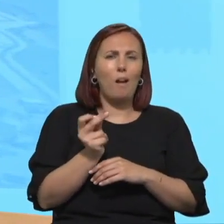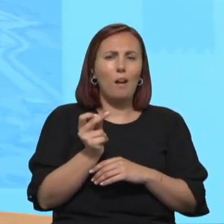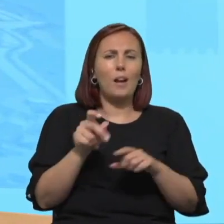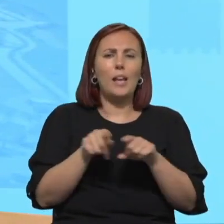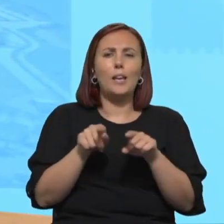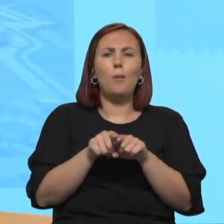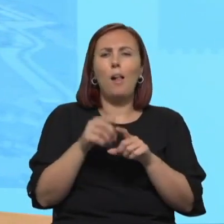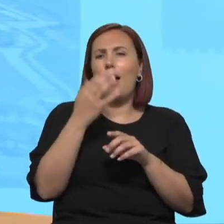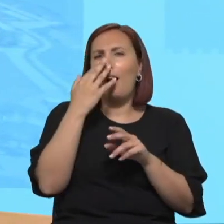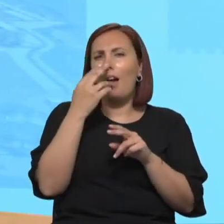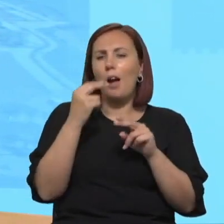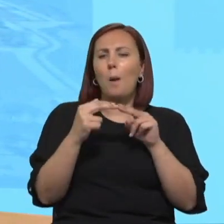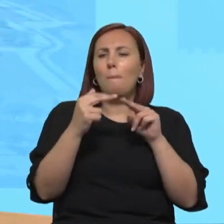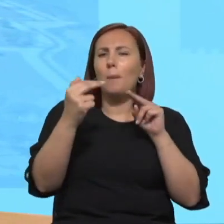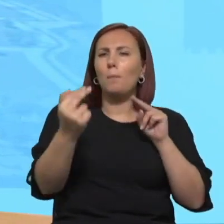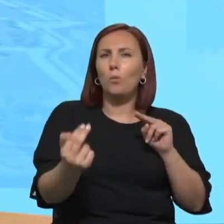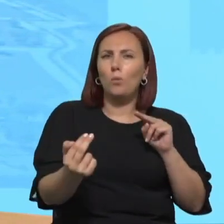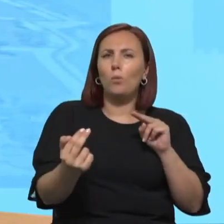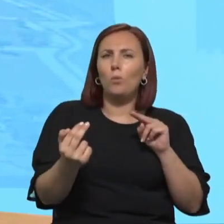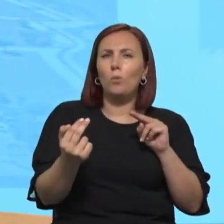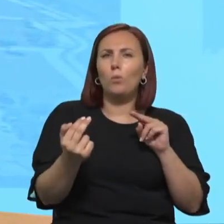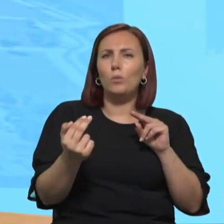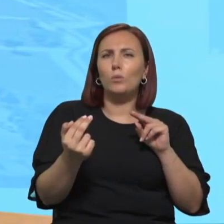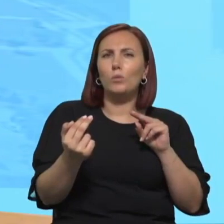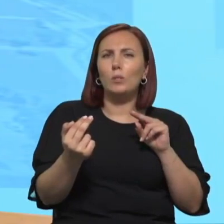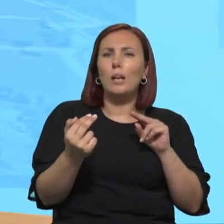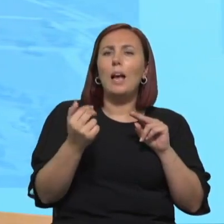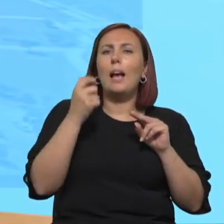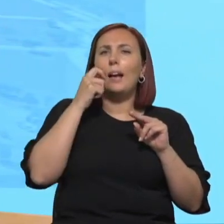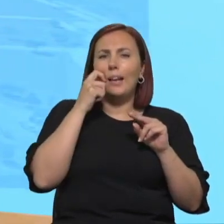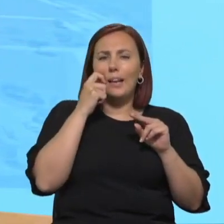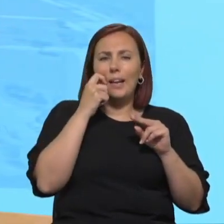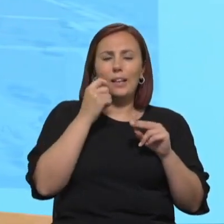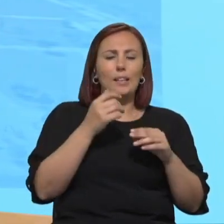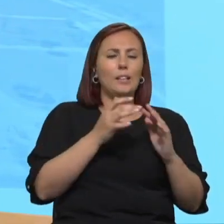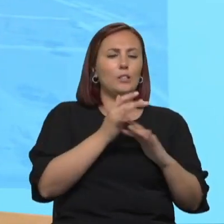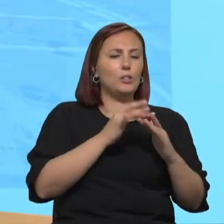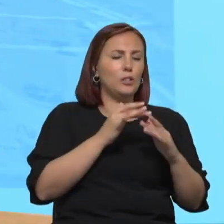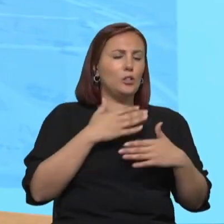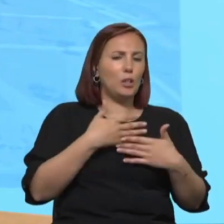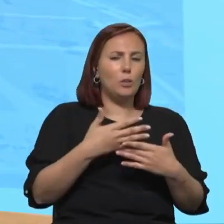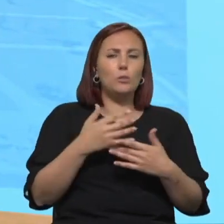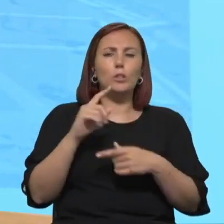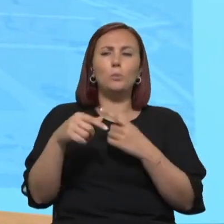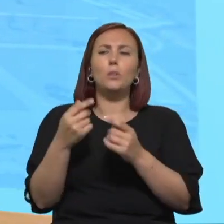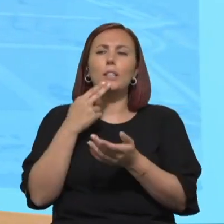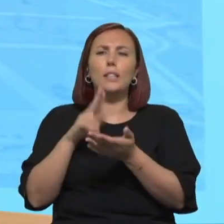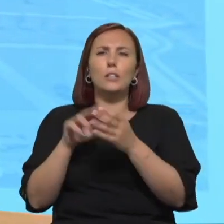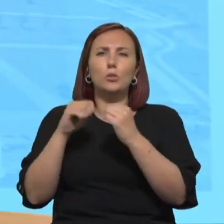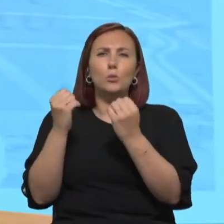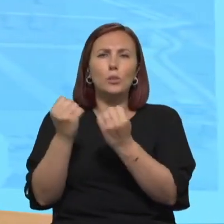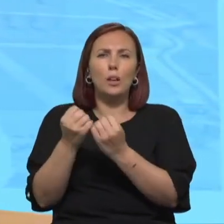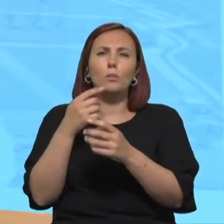ponte muito ativa entre os cristãos, a realidade social, política, esta construção de bem